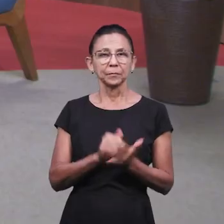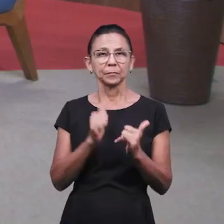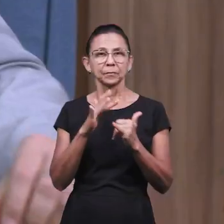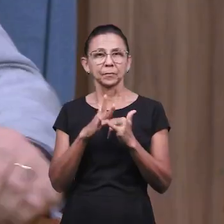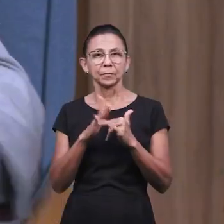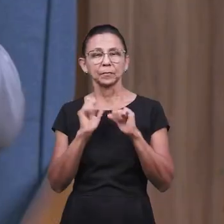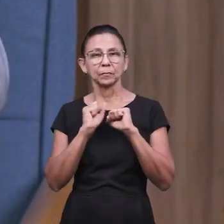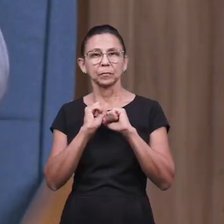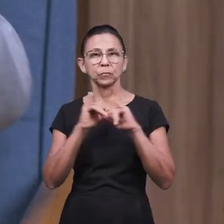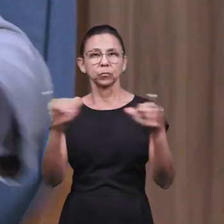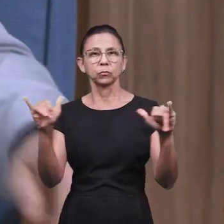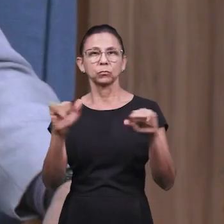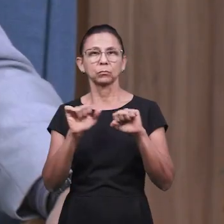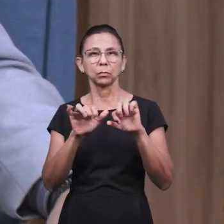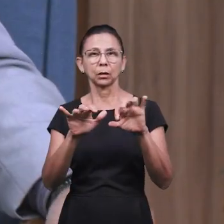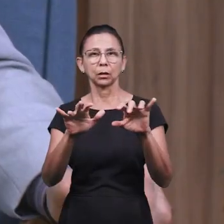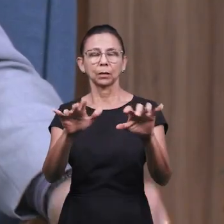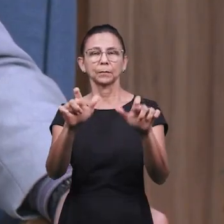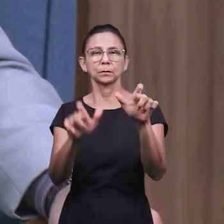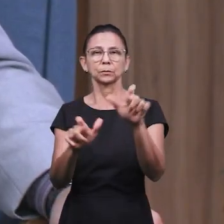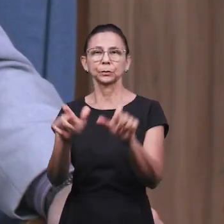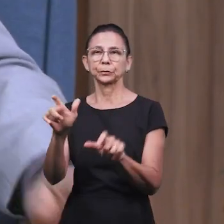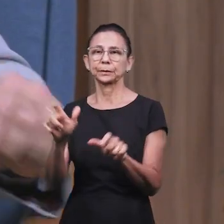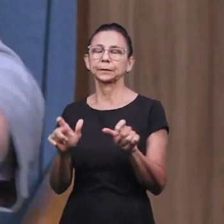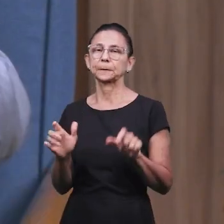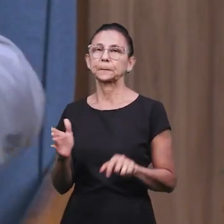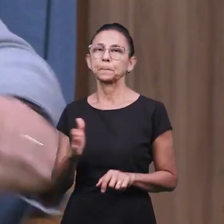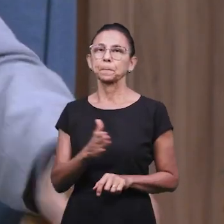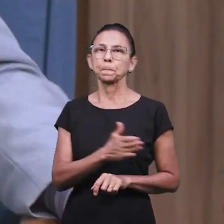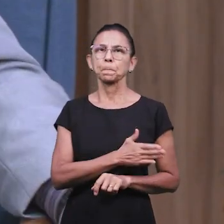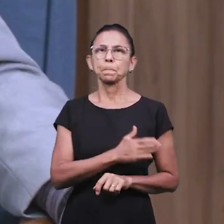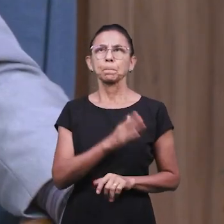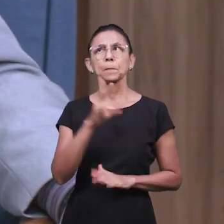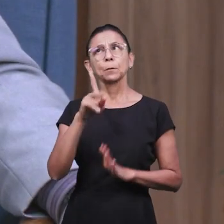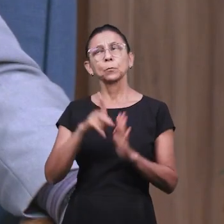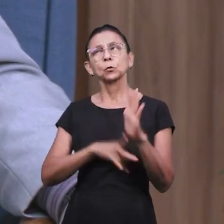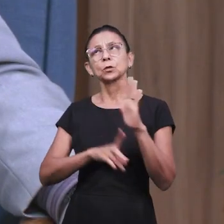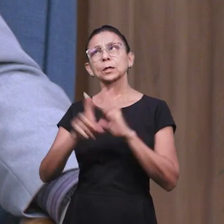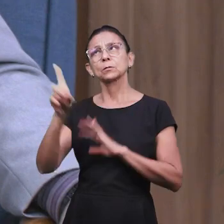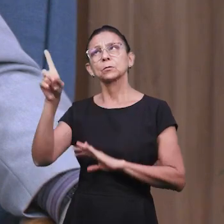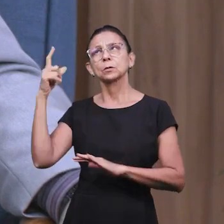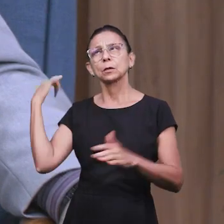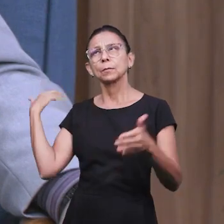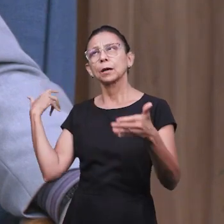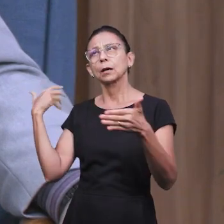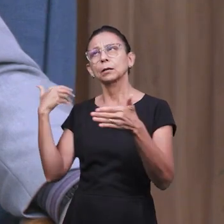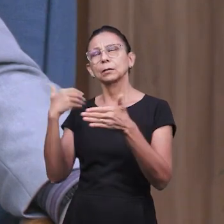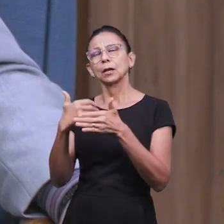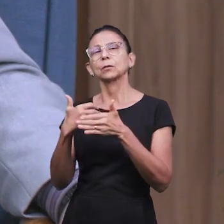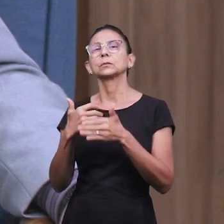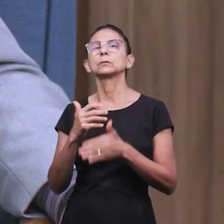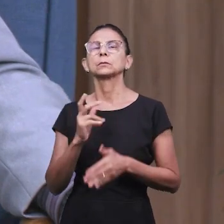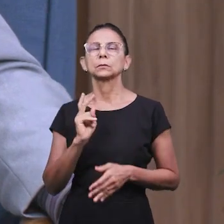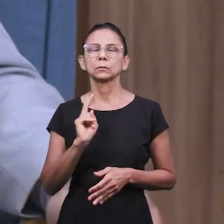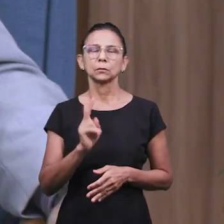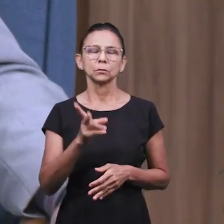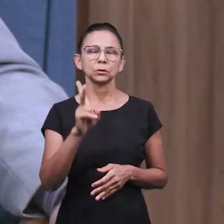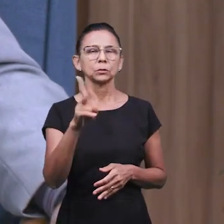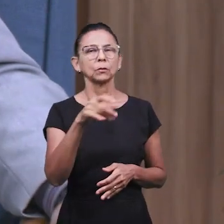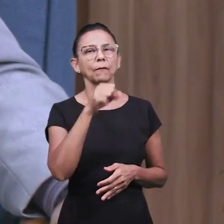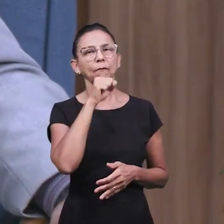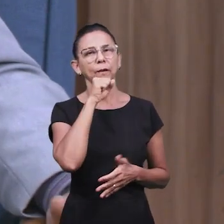pessoas. O projeto de Deus se fez e continua se fazendo cumprir em toda a história da humanidade. No